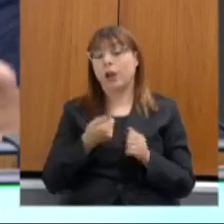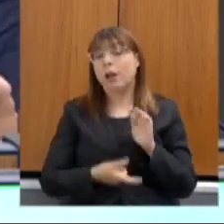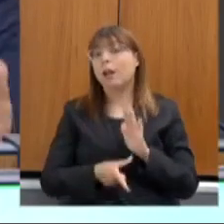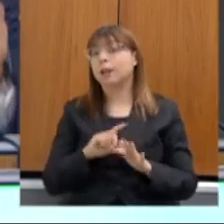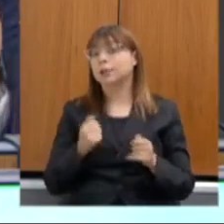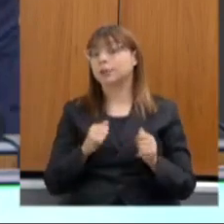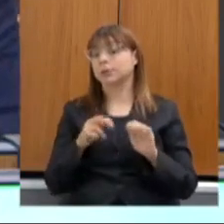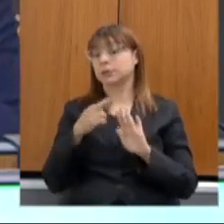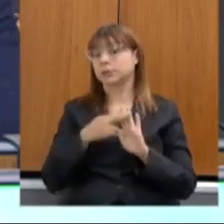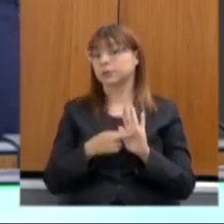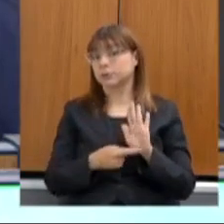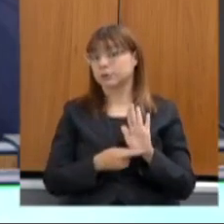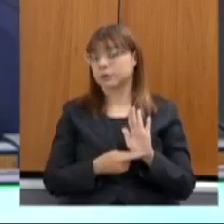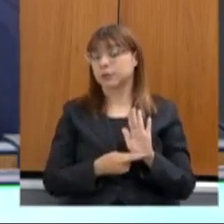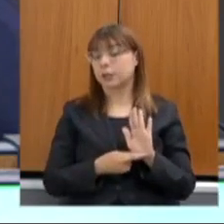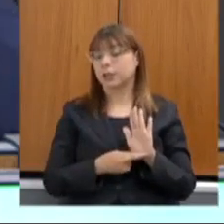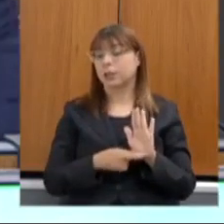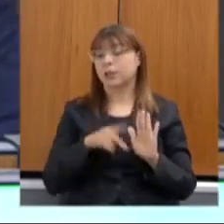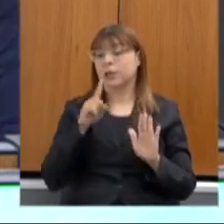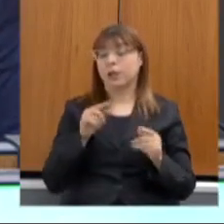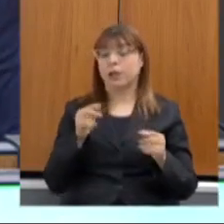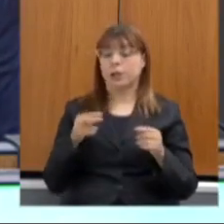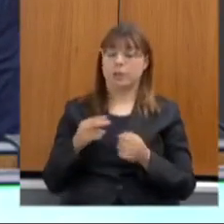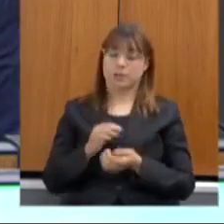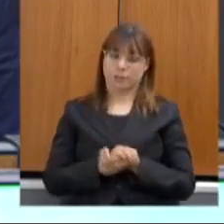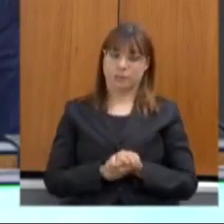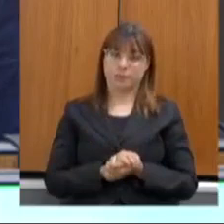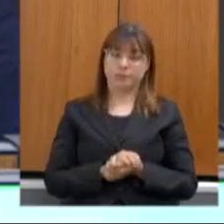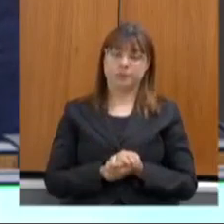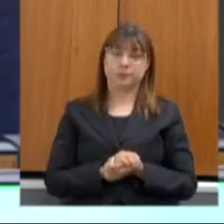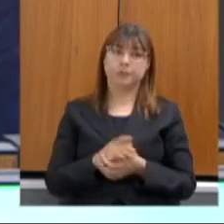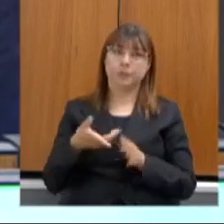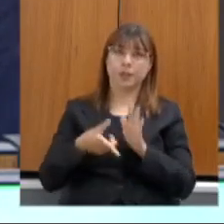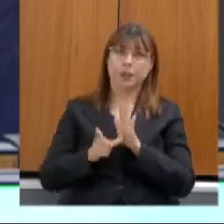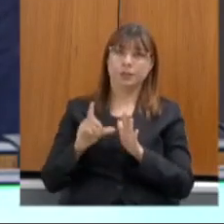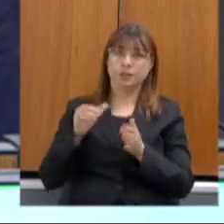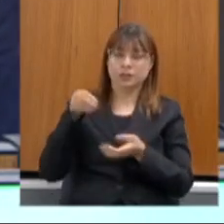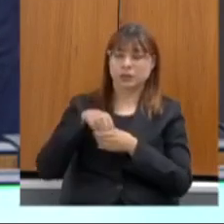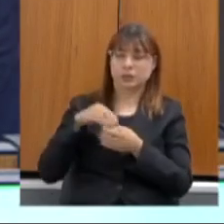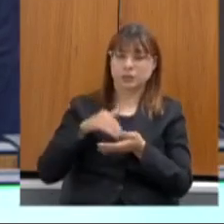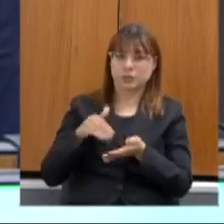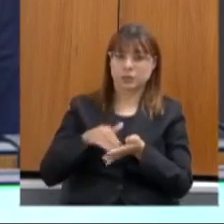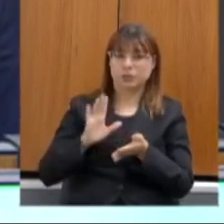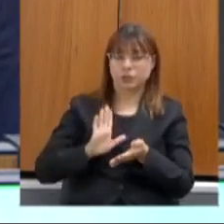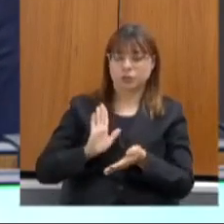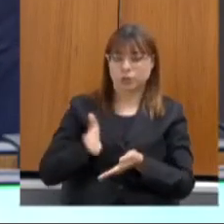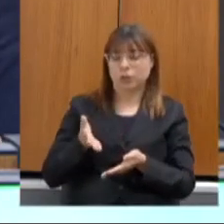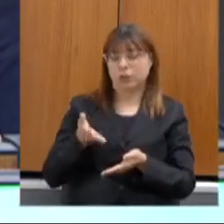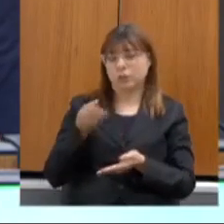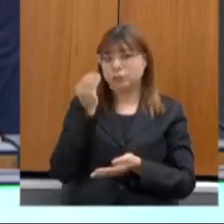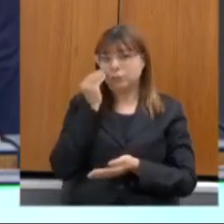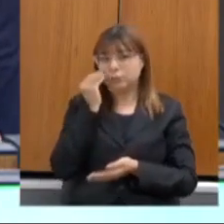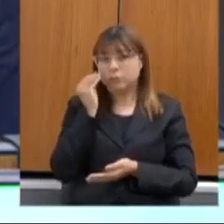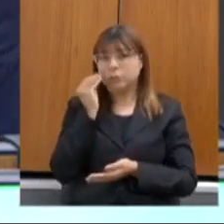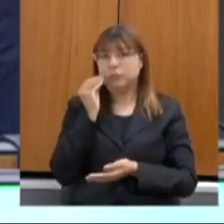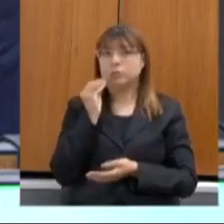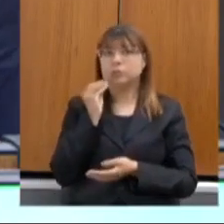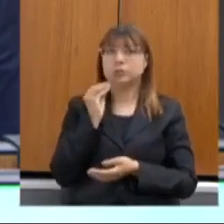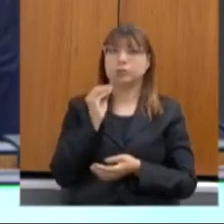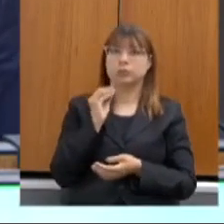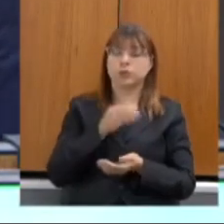haja um formulário de impacto regulatório fizemos uns testes de uma secretaria e aplicamos o